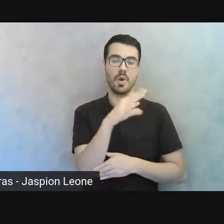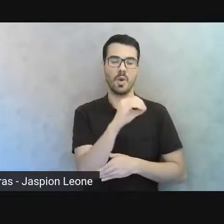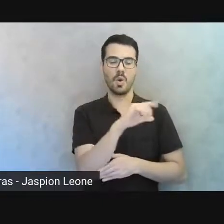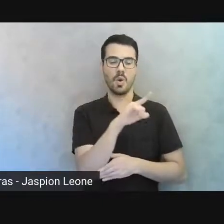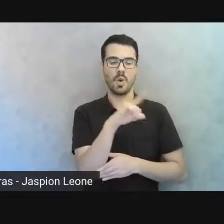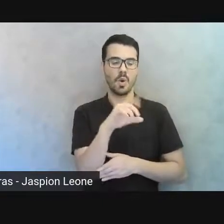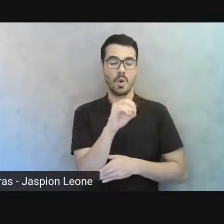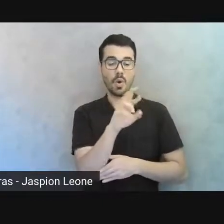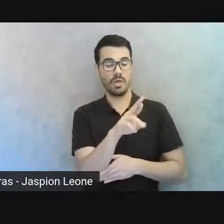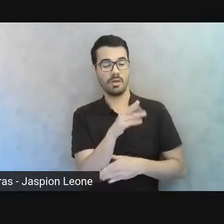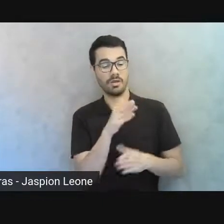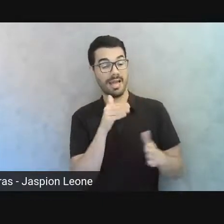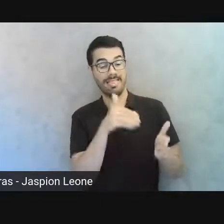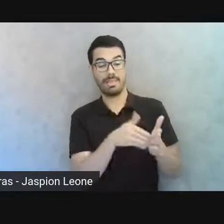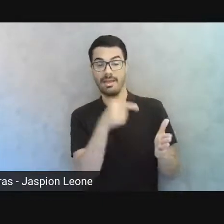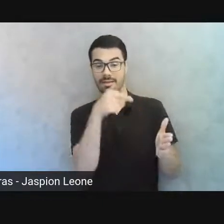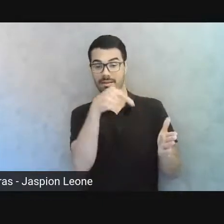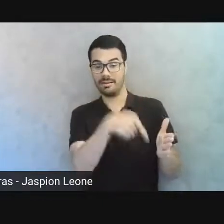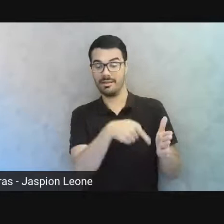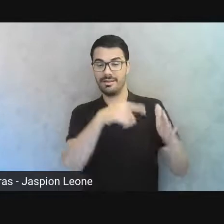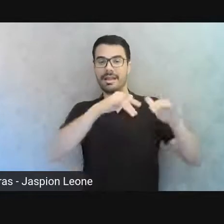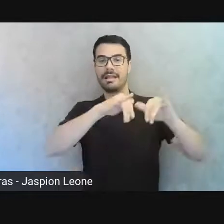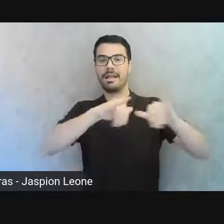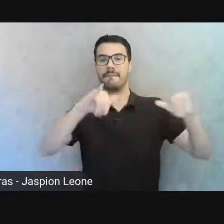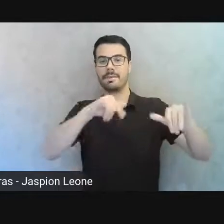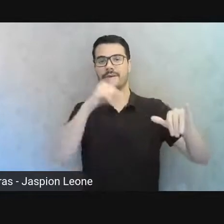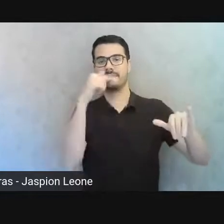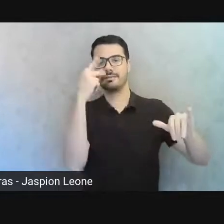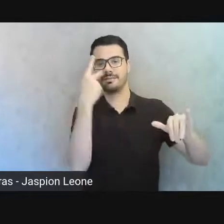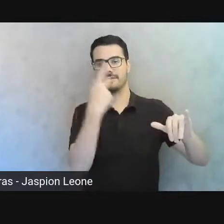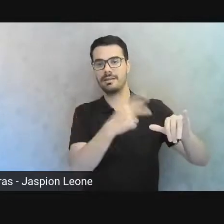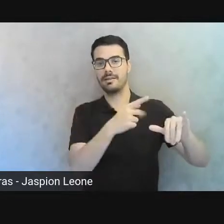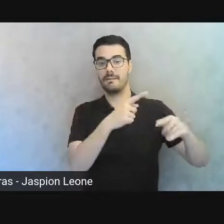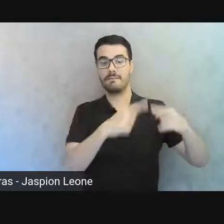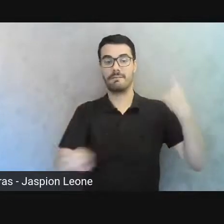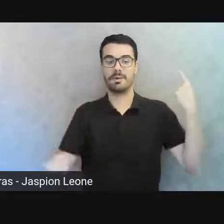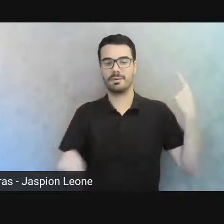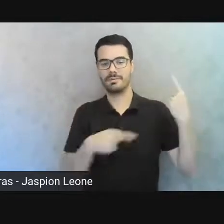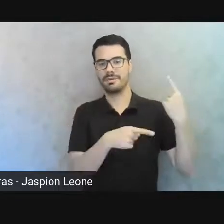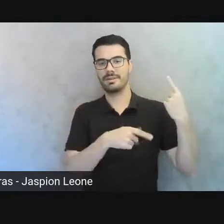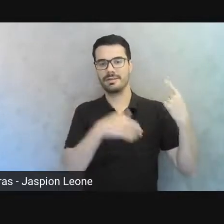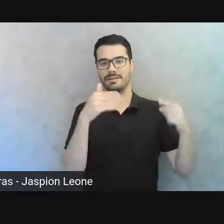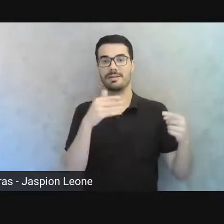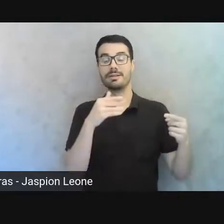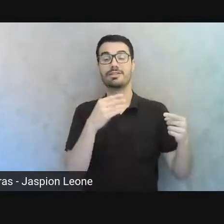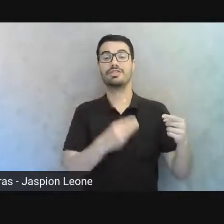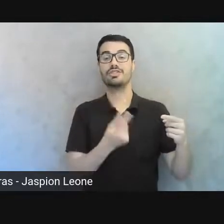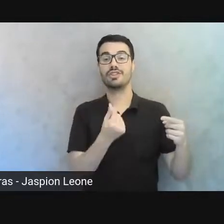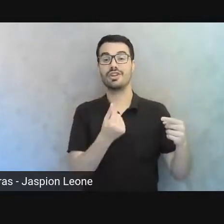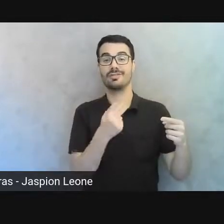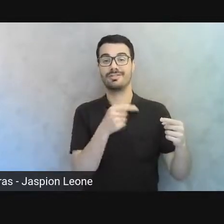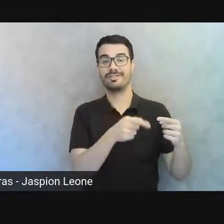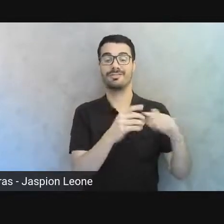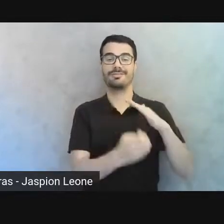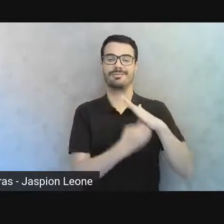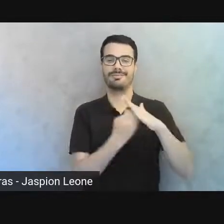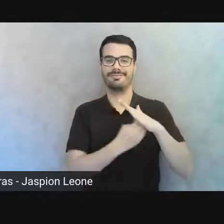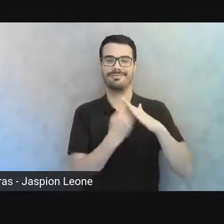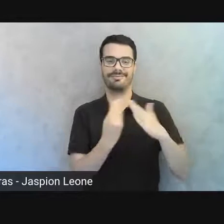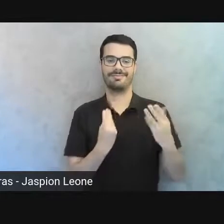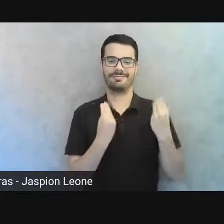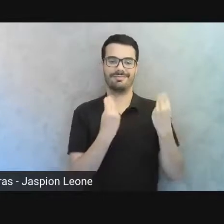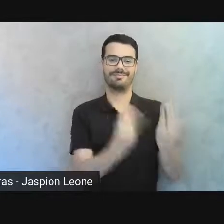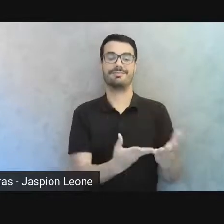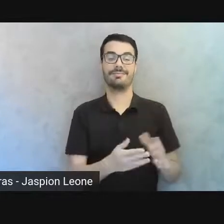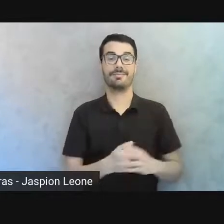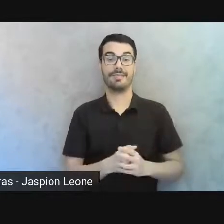até ali, até a campanha do Collor, até a eleição dele, eram proibidas as doações por pessoa jurídica. No entanto, ele